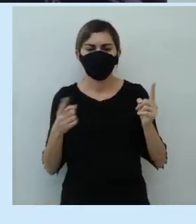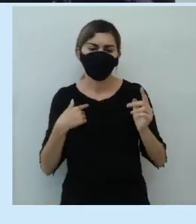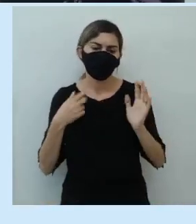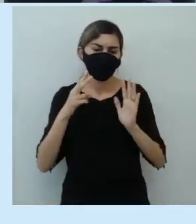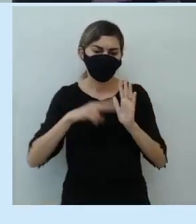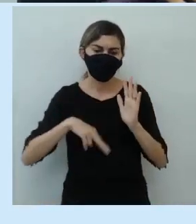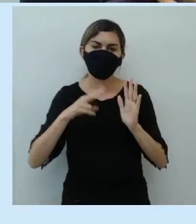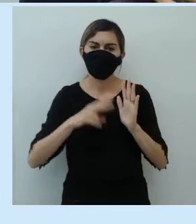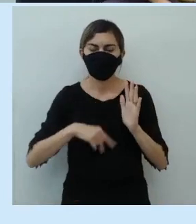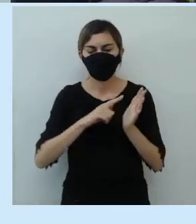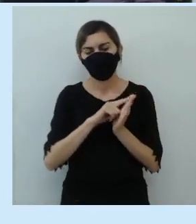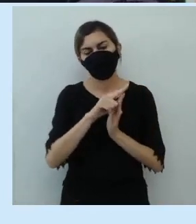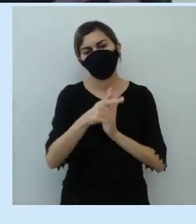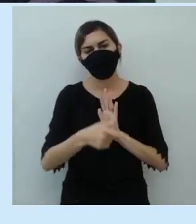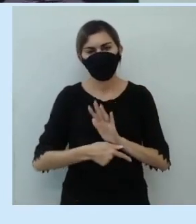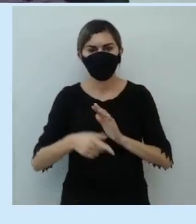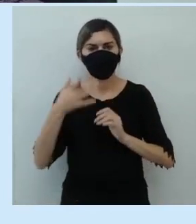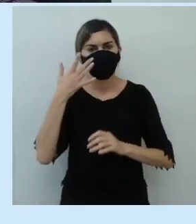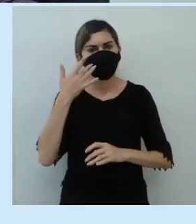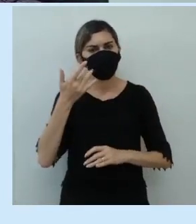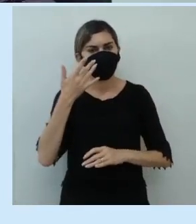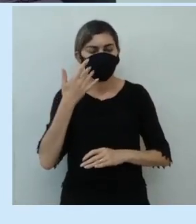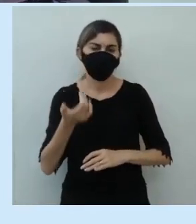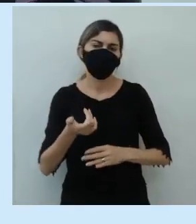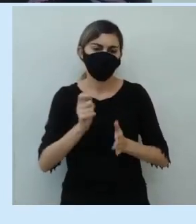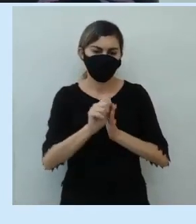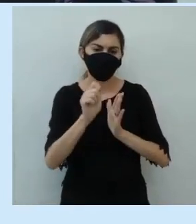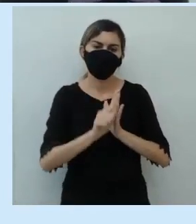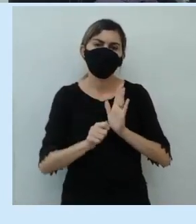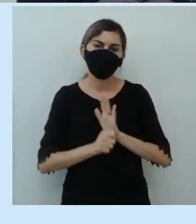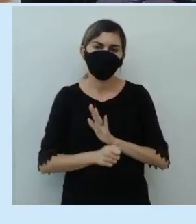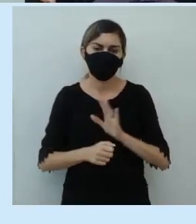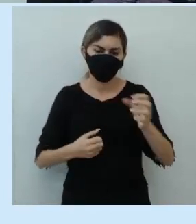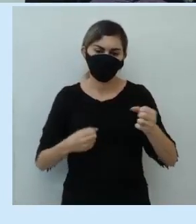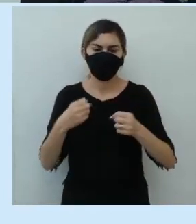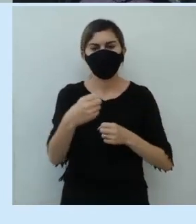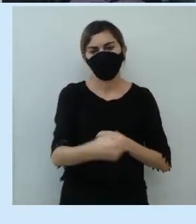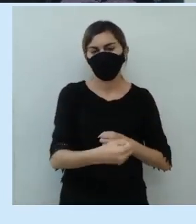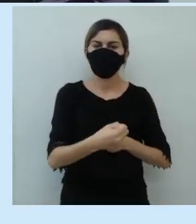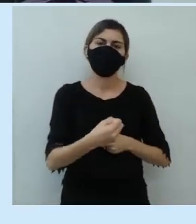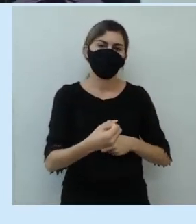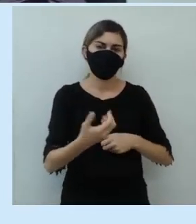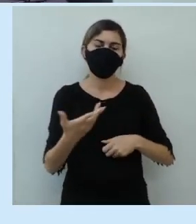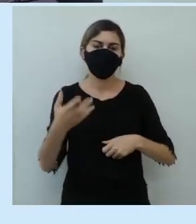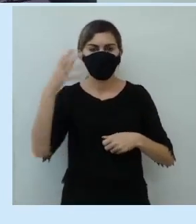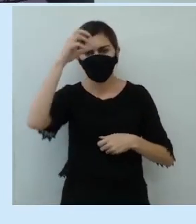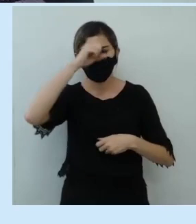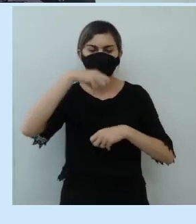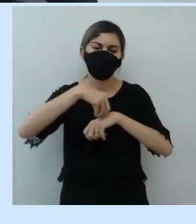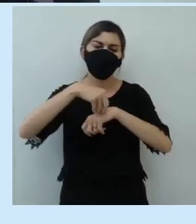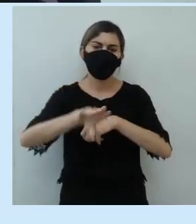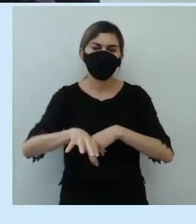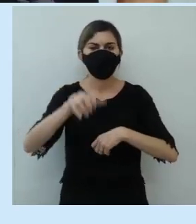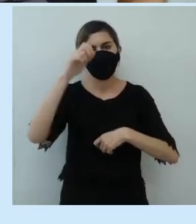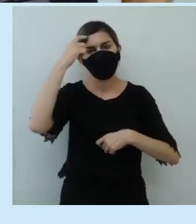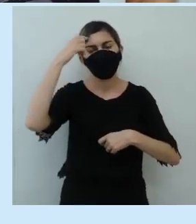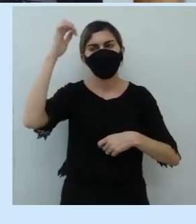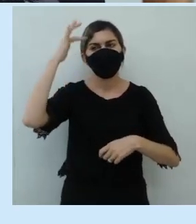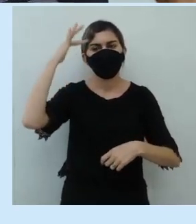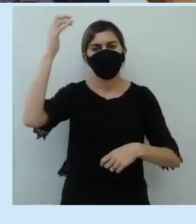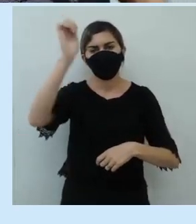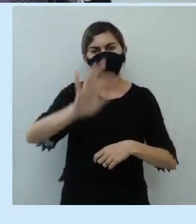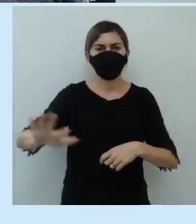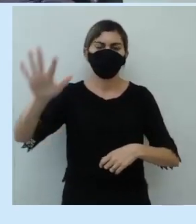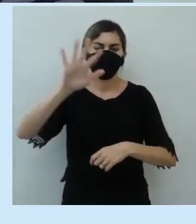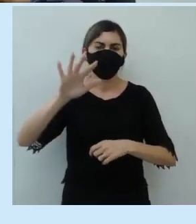por enquanto, um gênero dramático, então o autor do texto tem que me colocar essa configuração para poder jogar a minha imaginação dentro